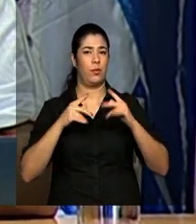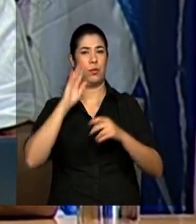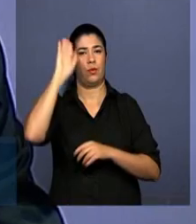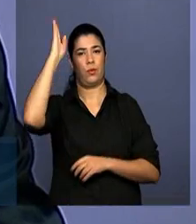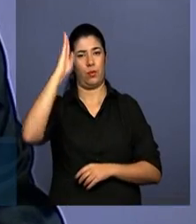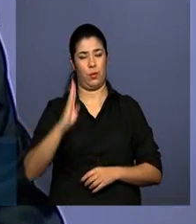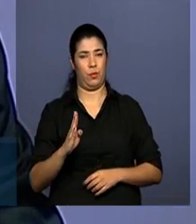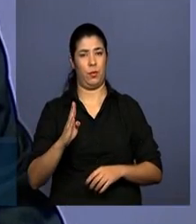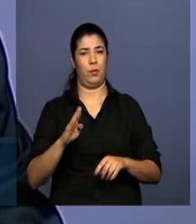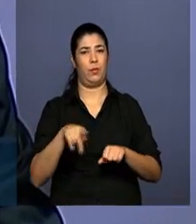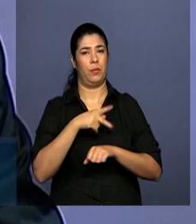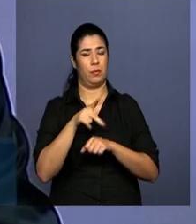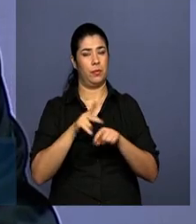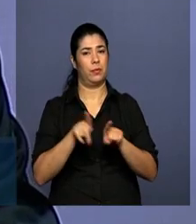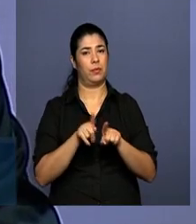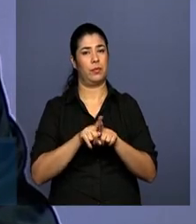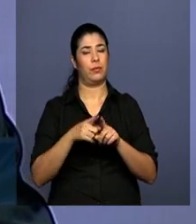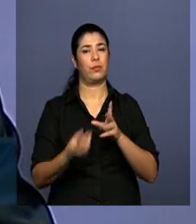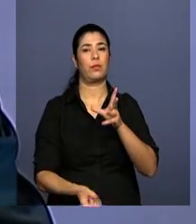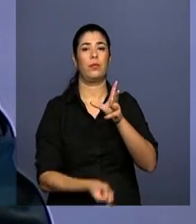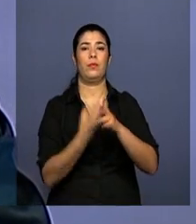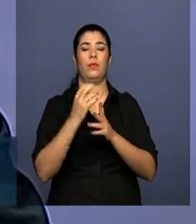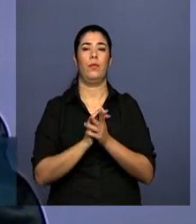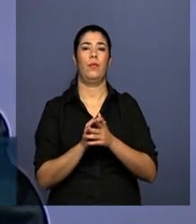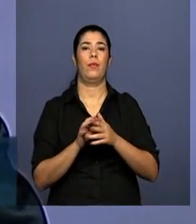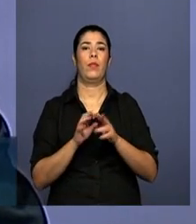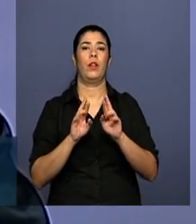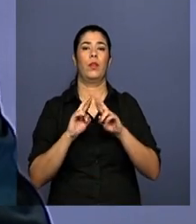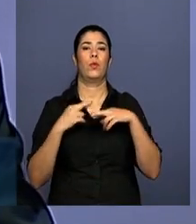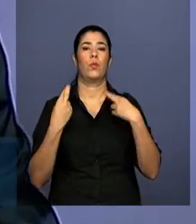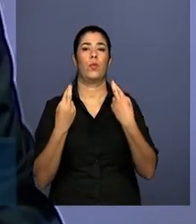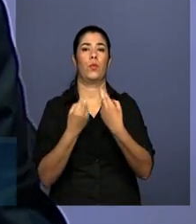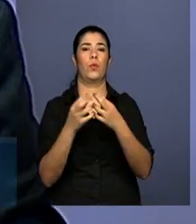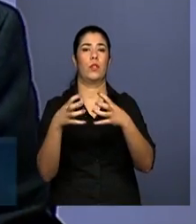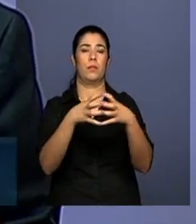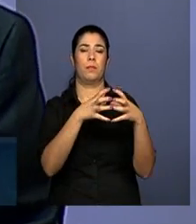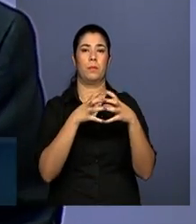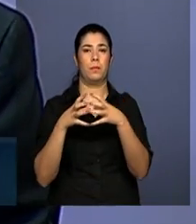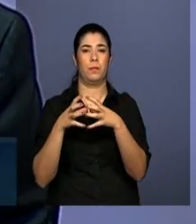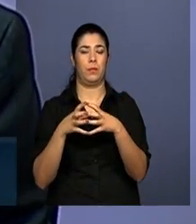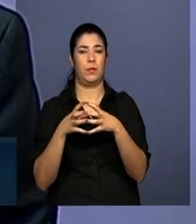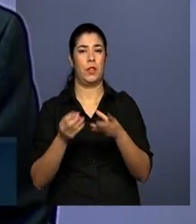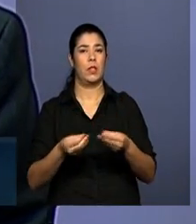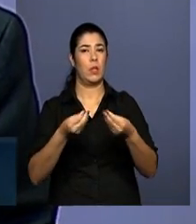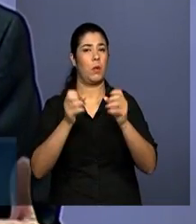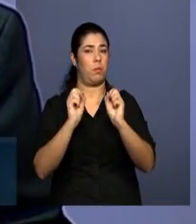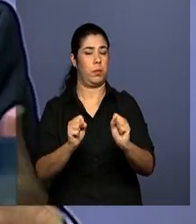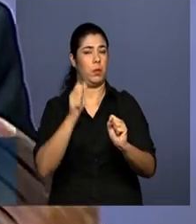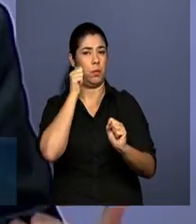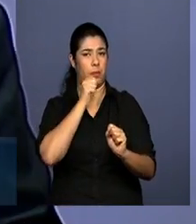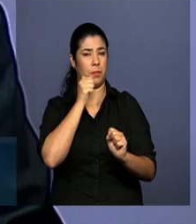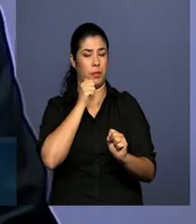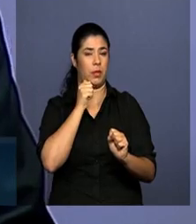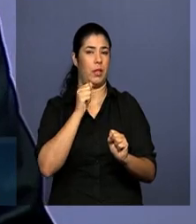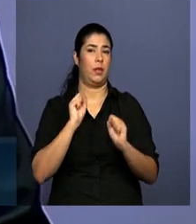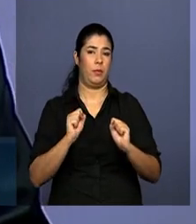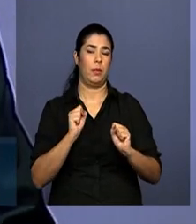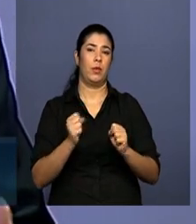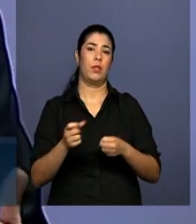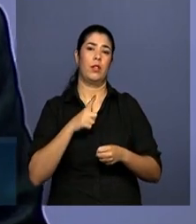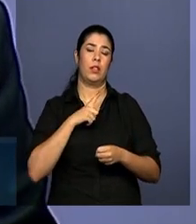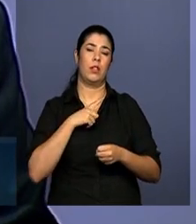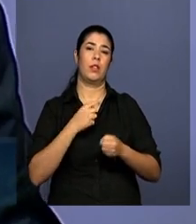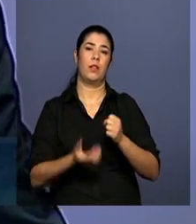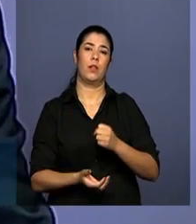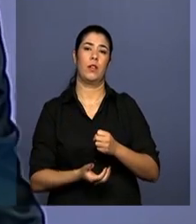país, constituindo uma rede de proteção, empoderando essas mulheres para que elas possam contar com